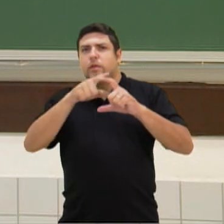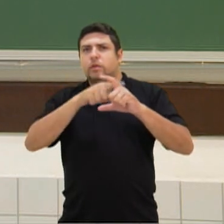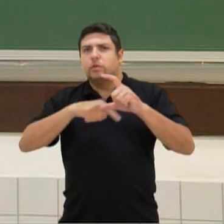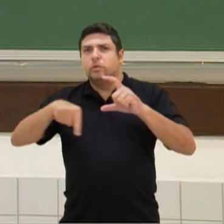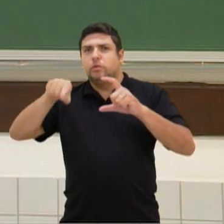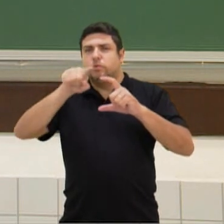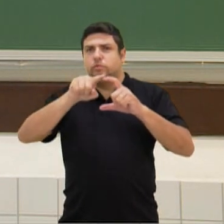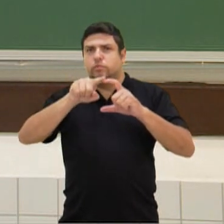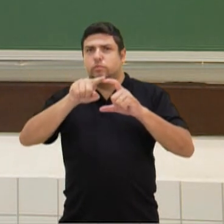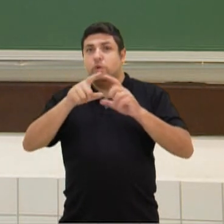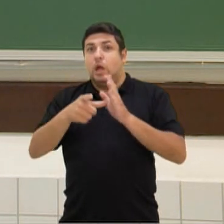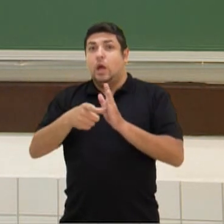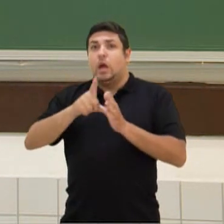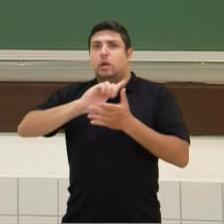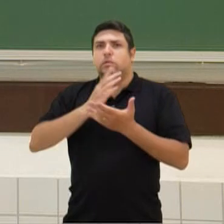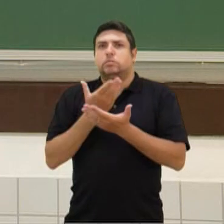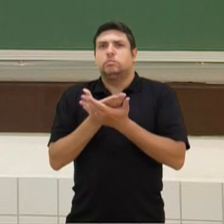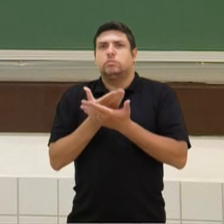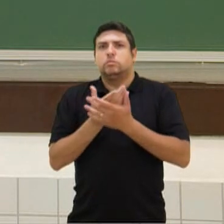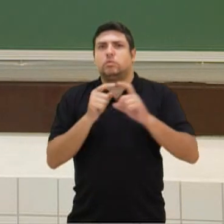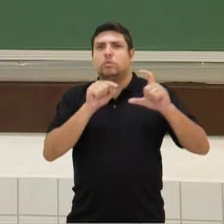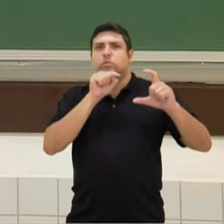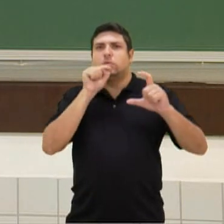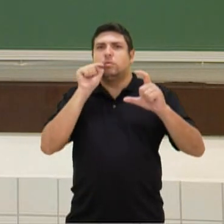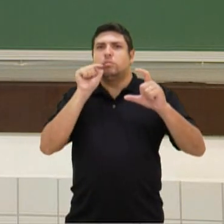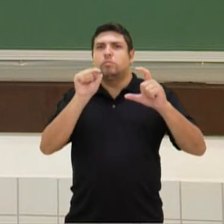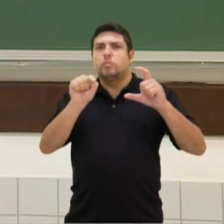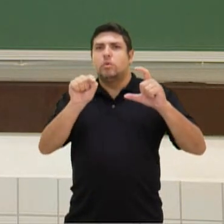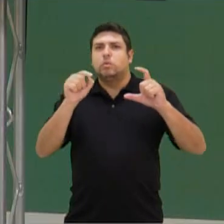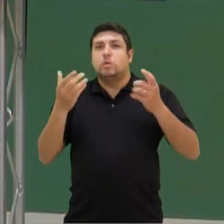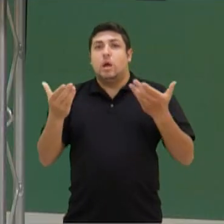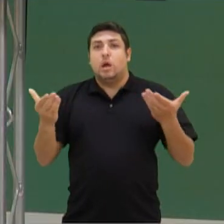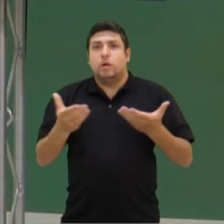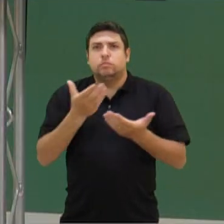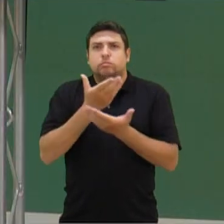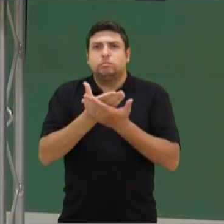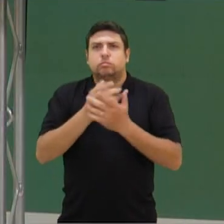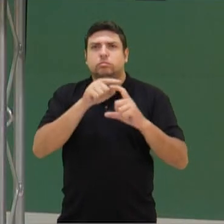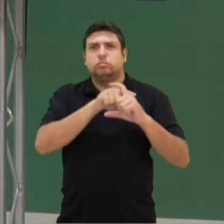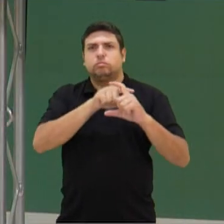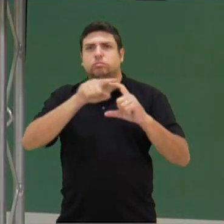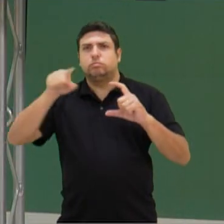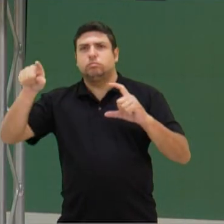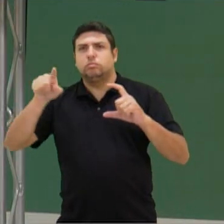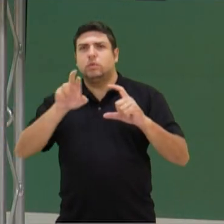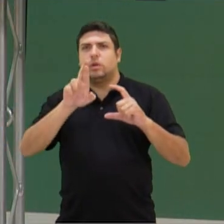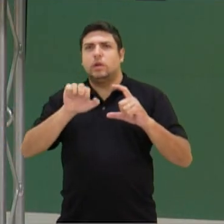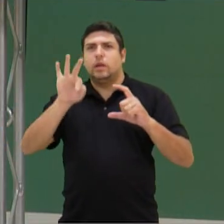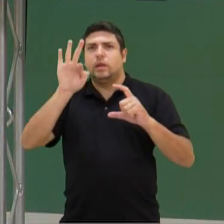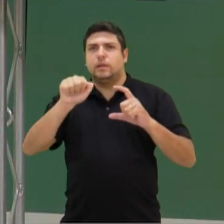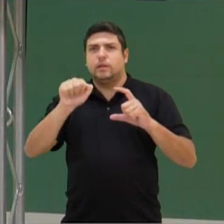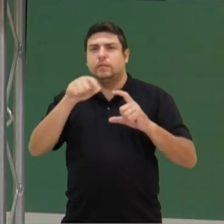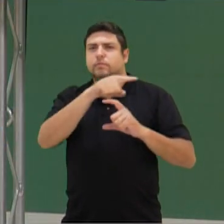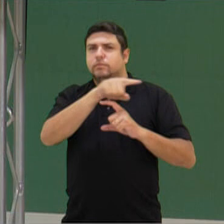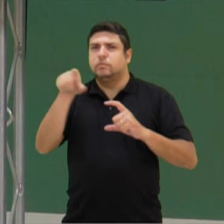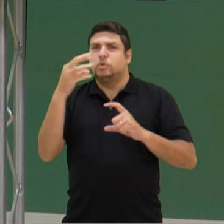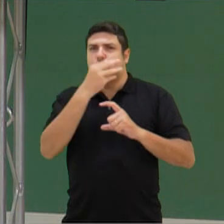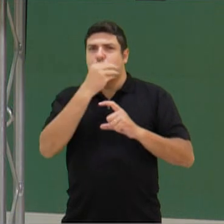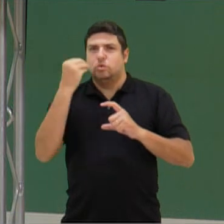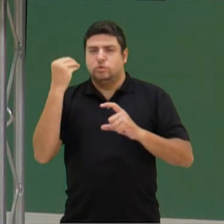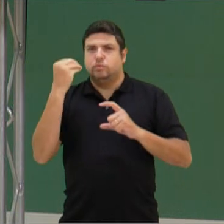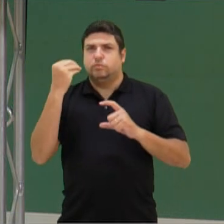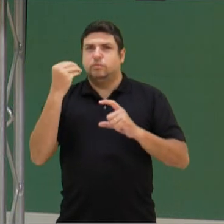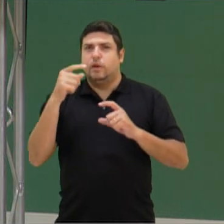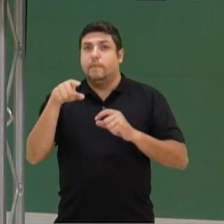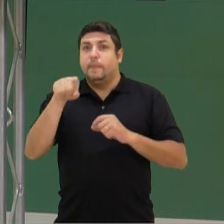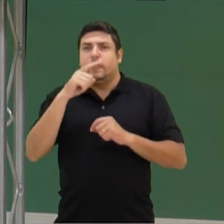posição relativa de pontos e a circunferência, e agora das retas em relação à circunferência. Vocês vão gostar? Em termos de